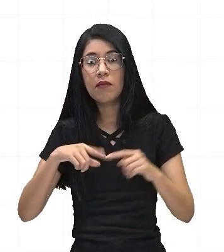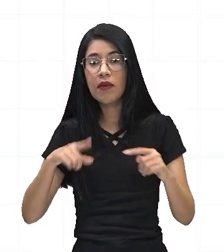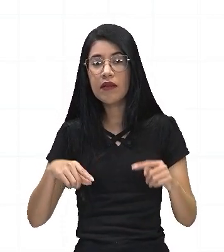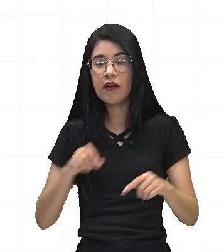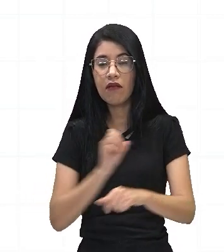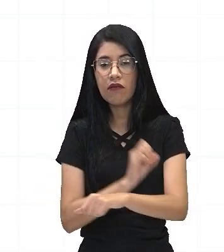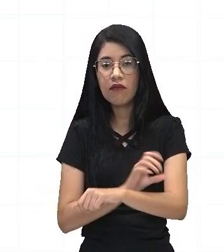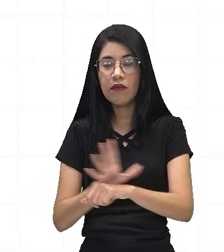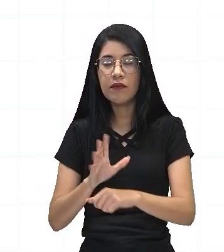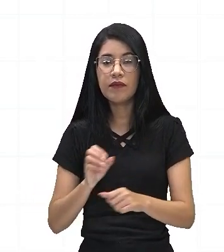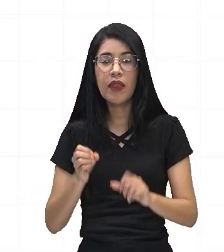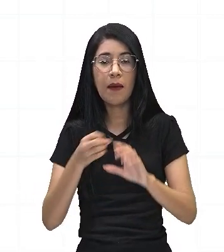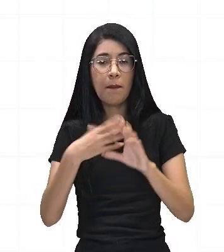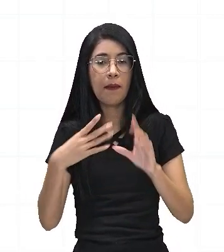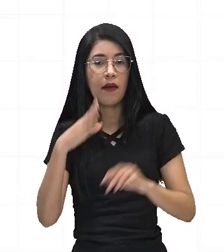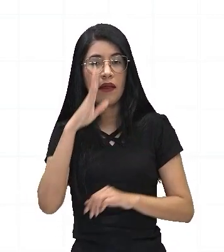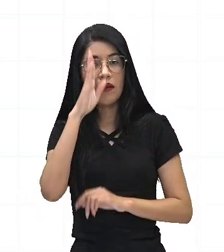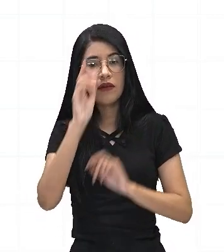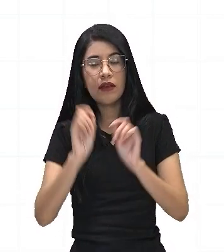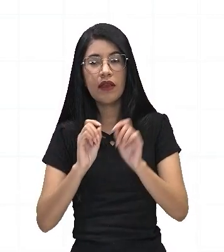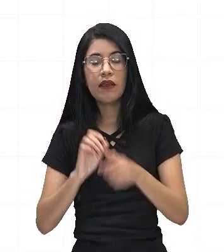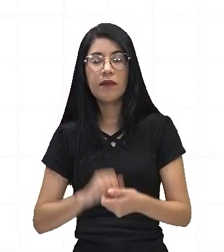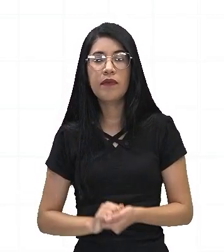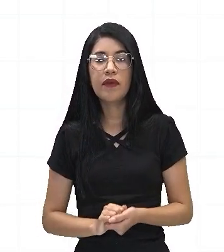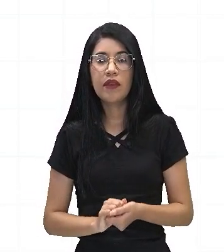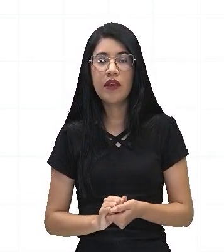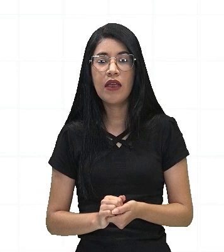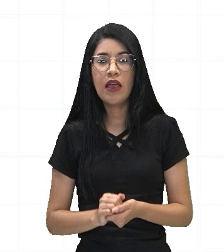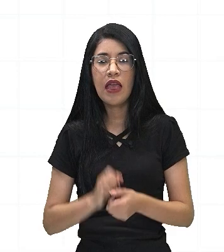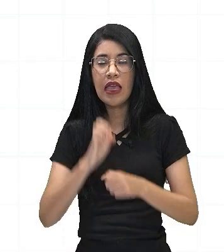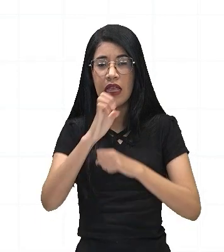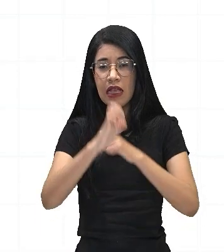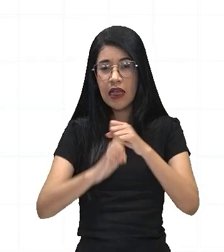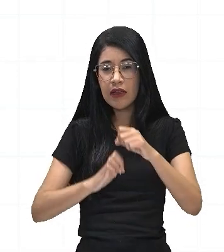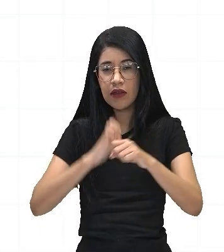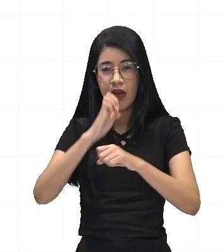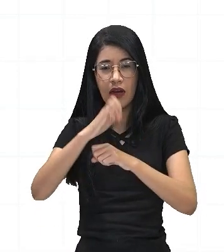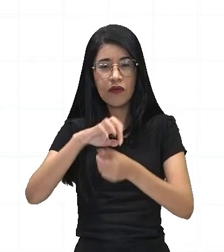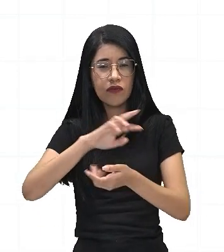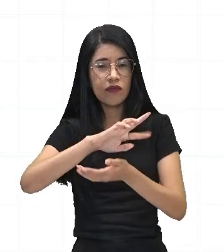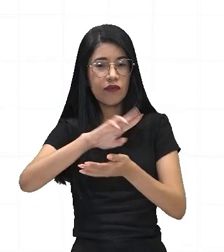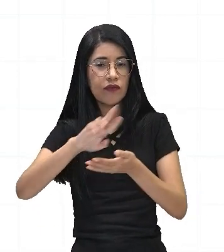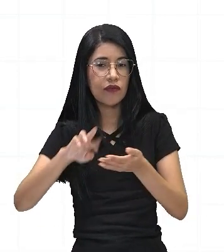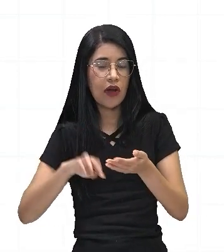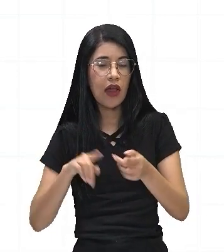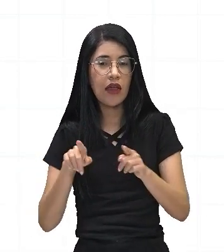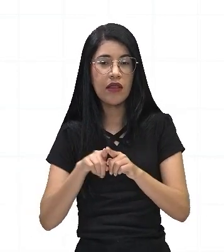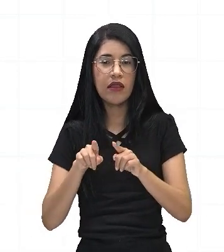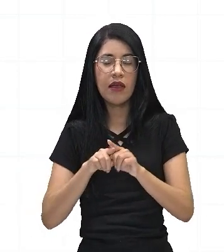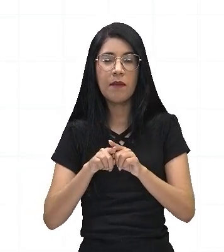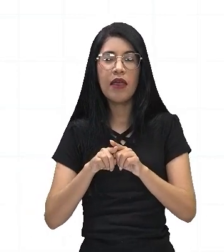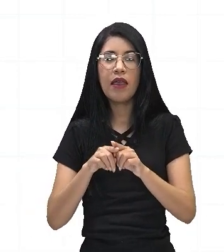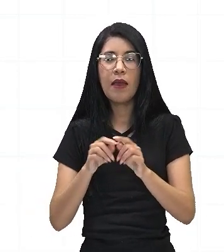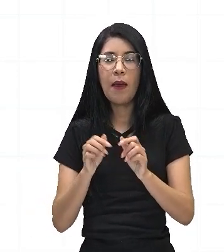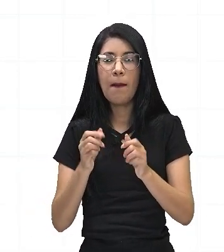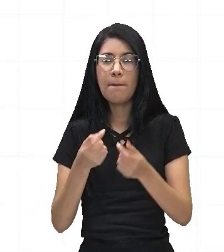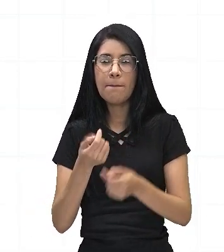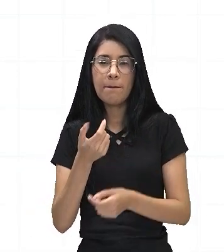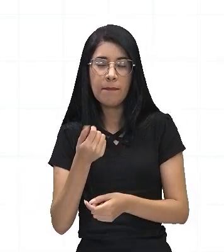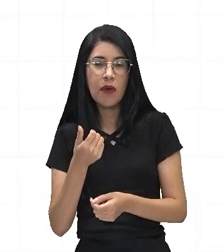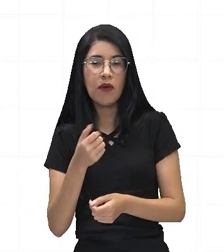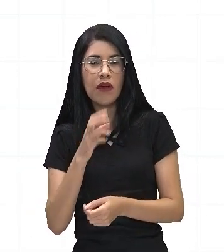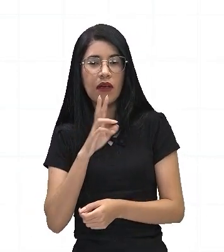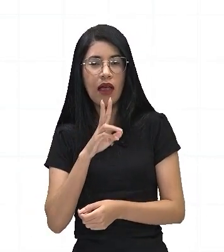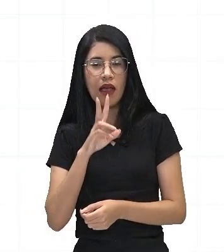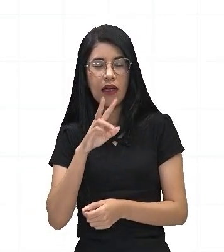Suas principais características são a abundância de elétrons livres, além de baixas resistências elétricas, né? Então, a